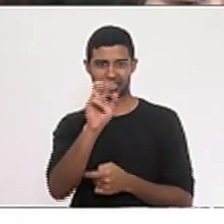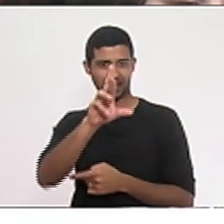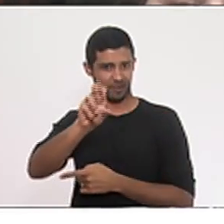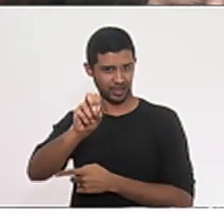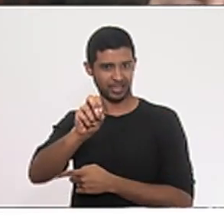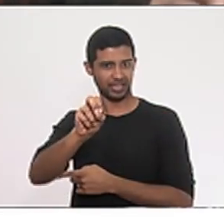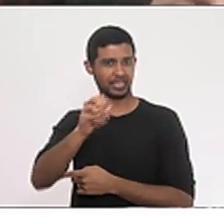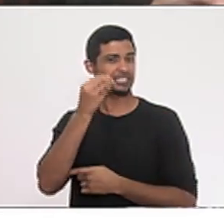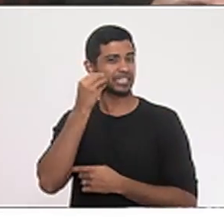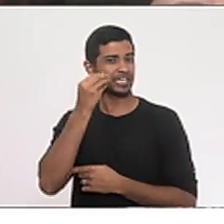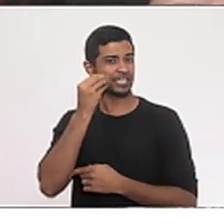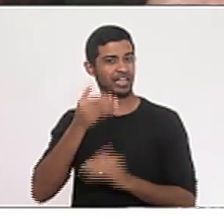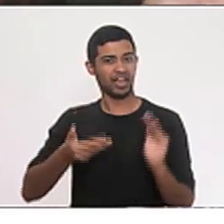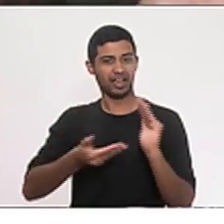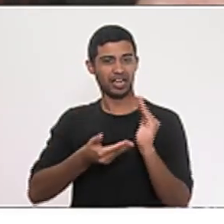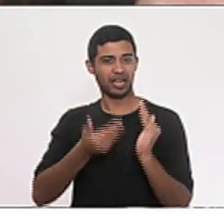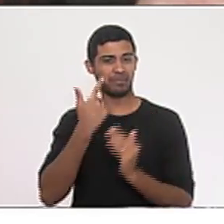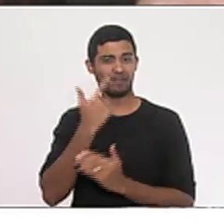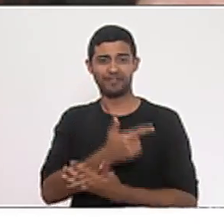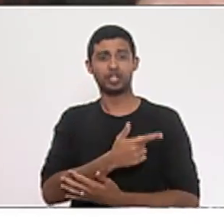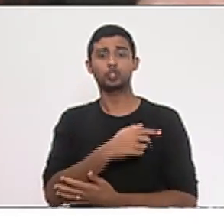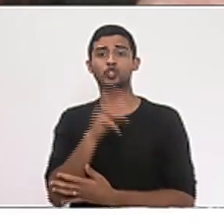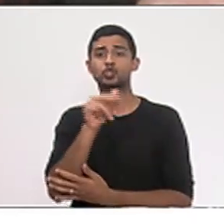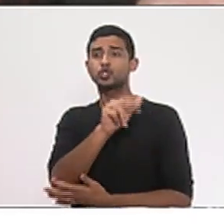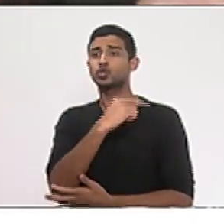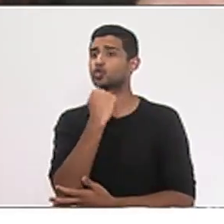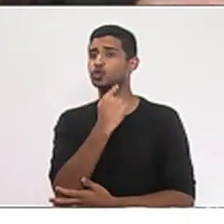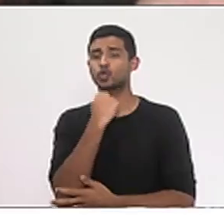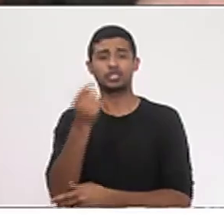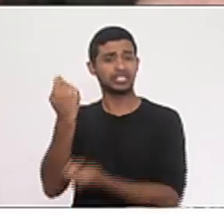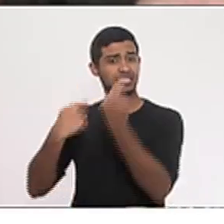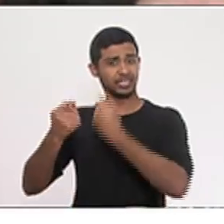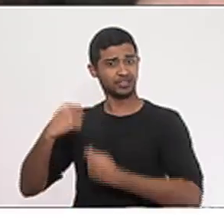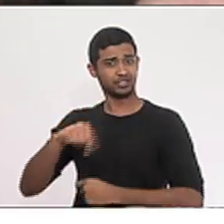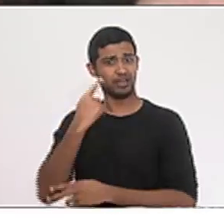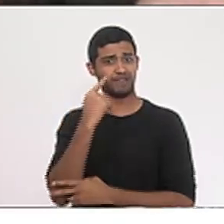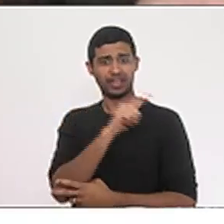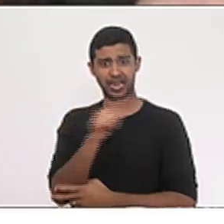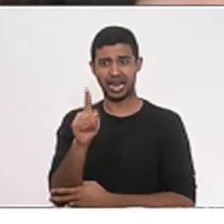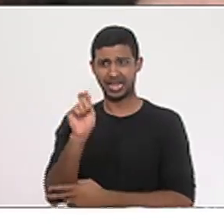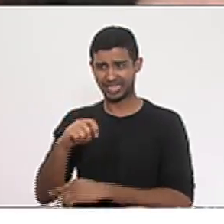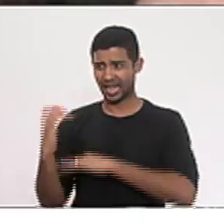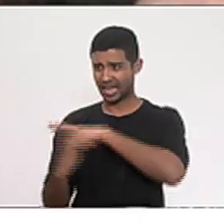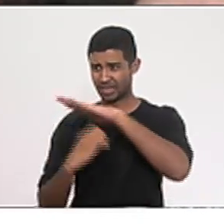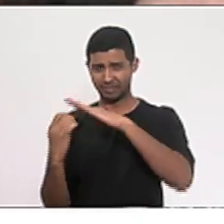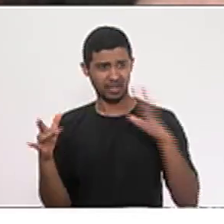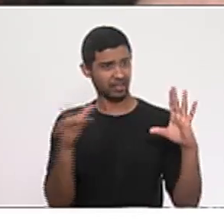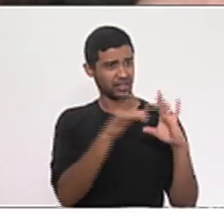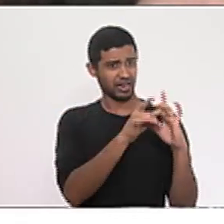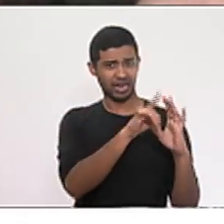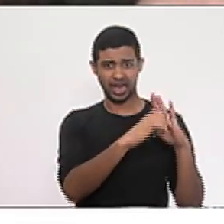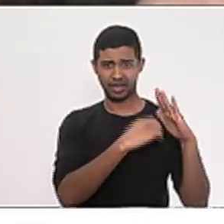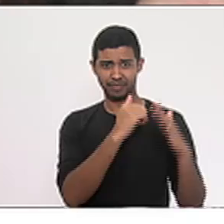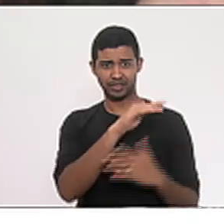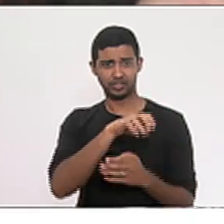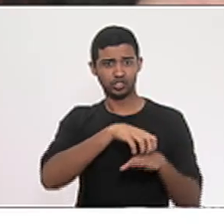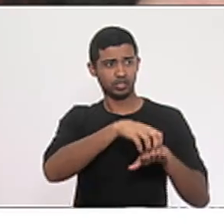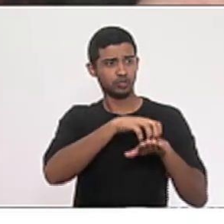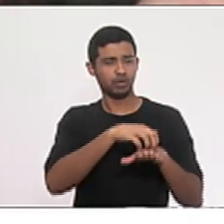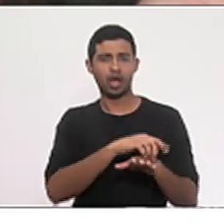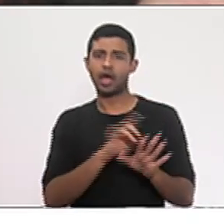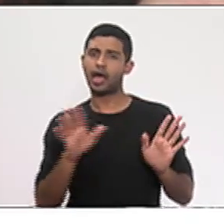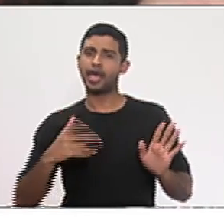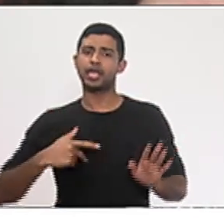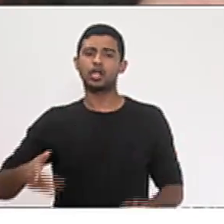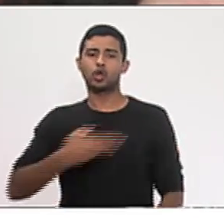que a Câmara de Compensação Tarifária jamais pudesse ser administrada por uma operadora de transporte vinculada à FETransport. Ora, o governador entendeu